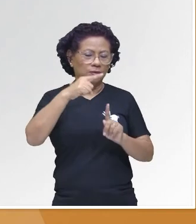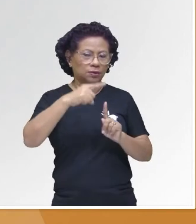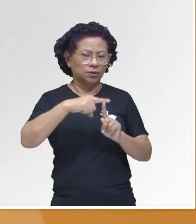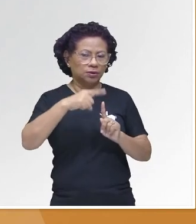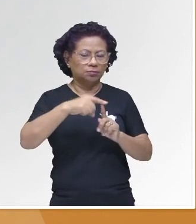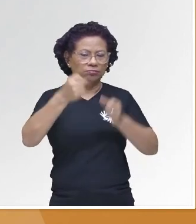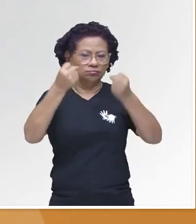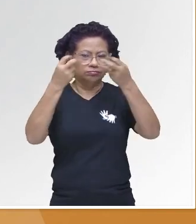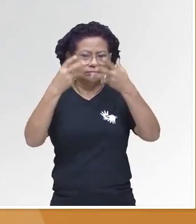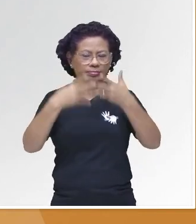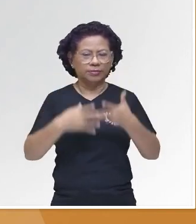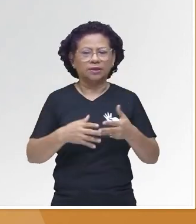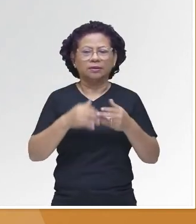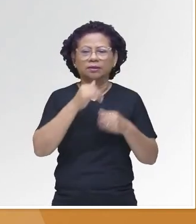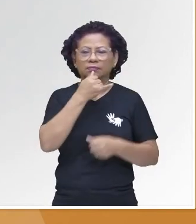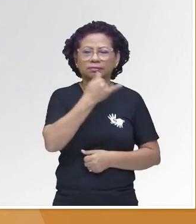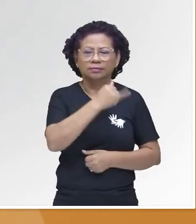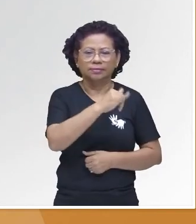é a energia